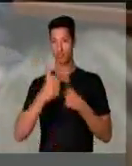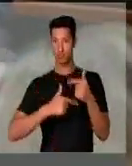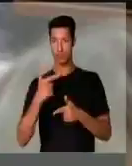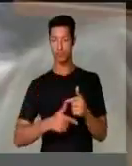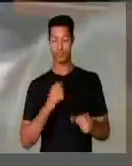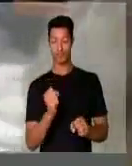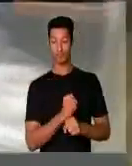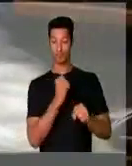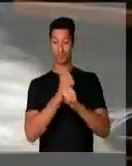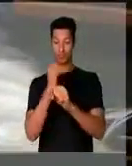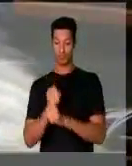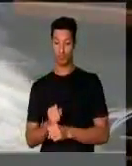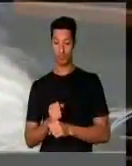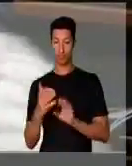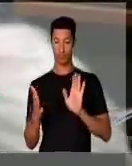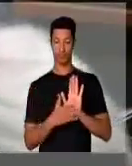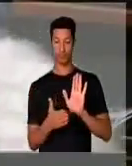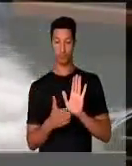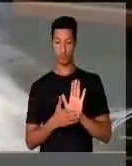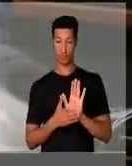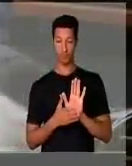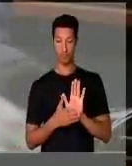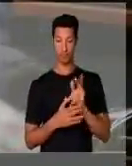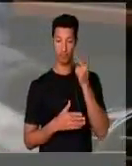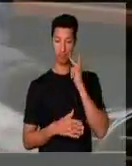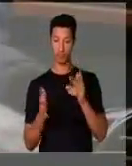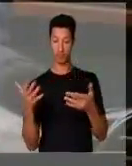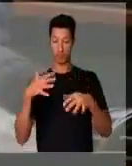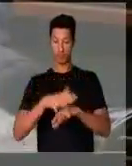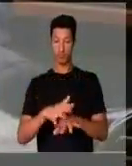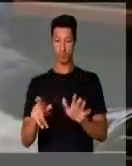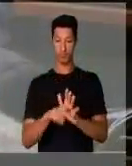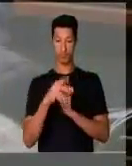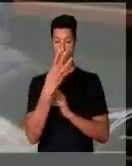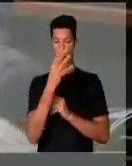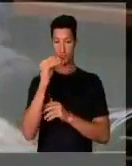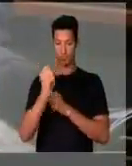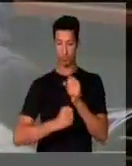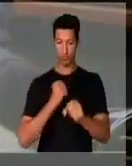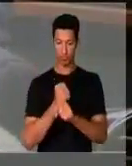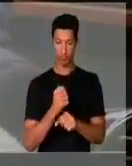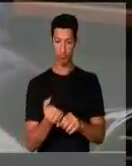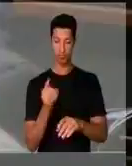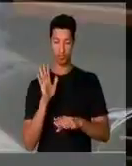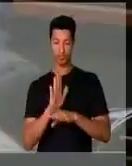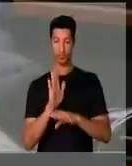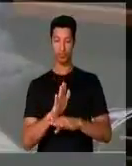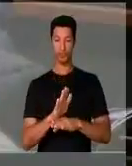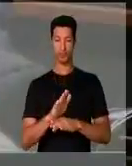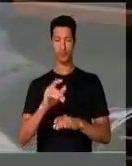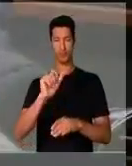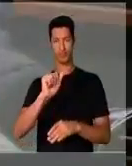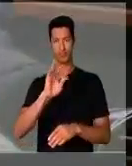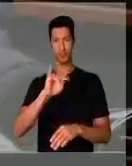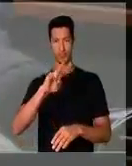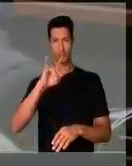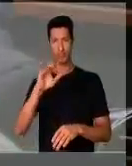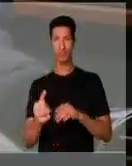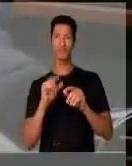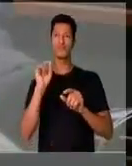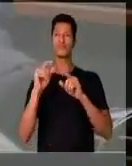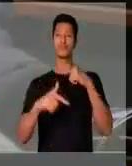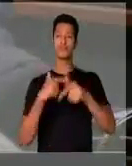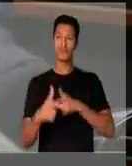trabalhadores da construção, propor para a integralidade 40 anos de contribuição numa atividade em que